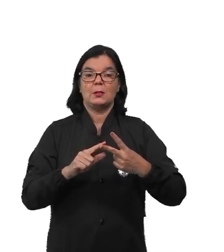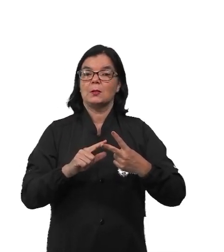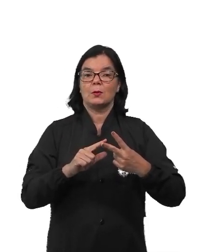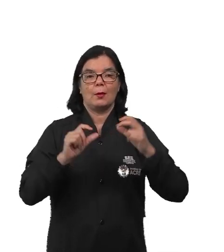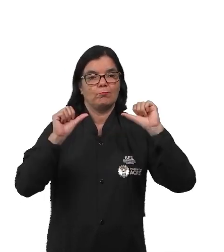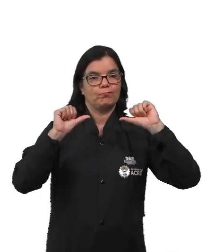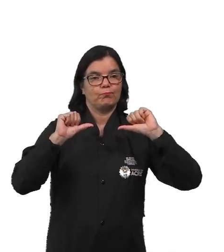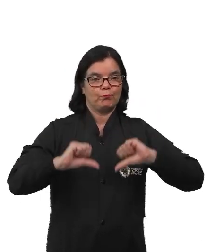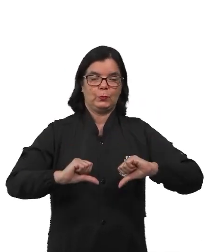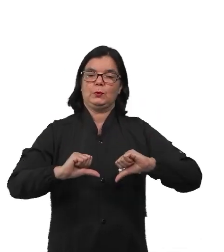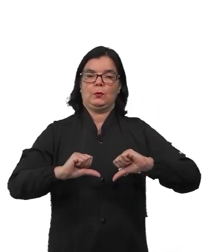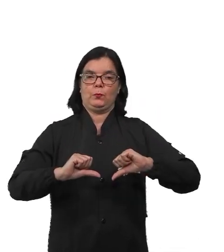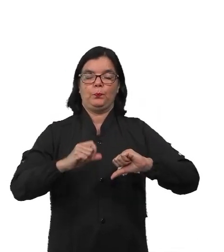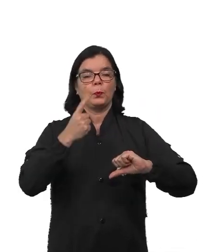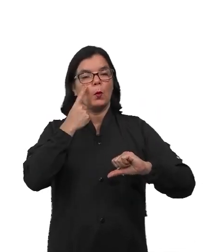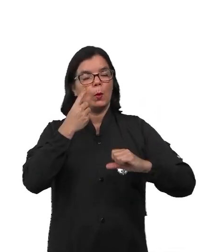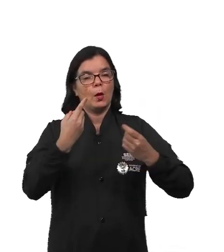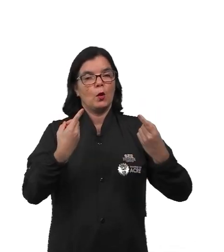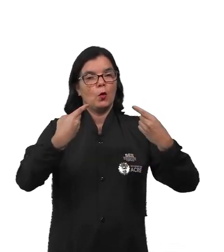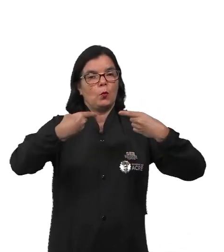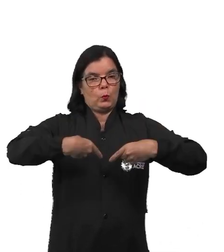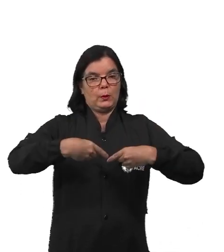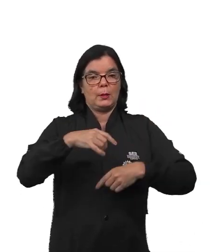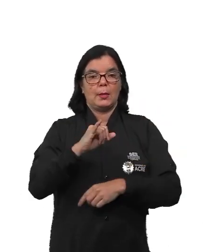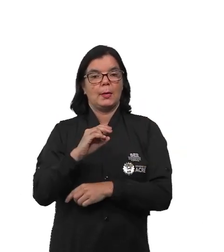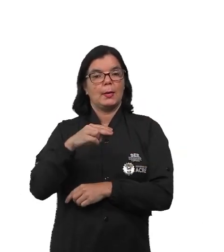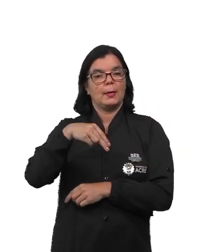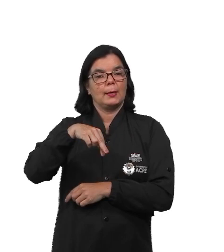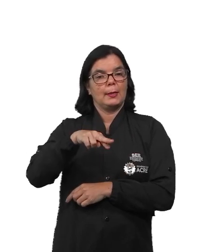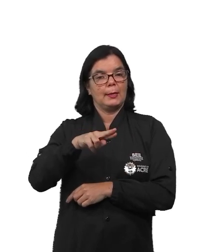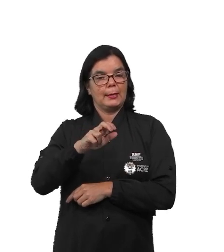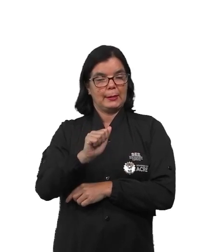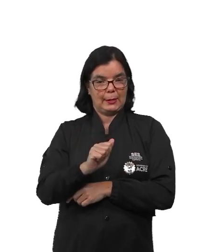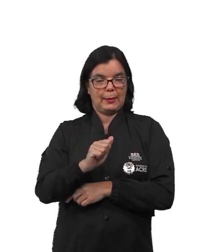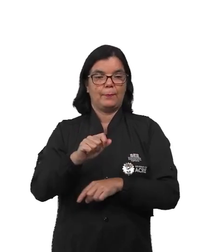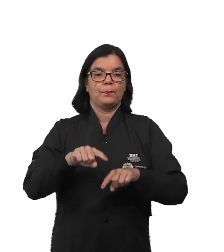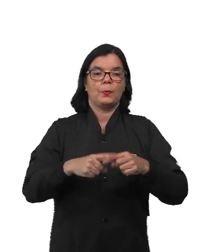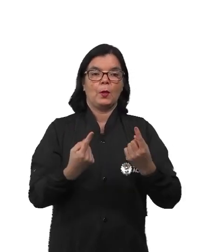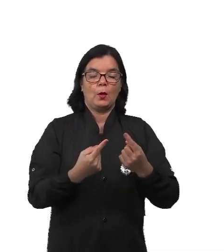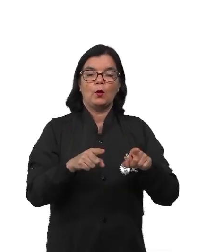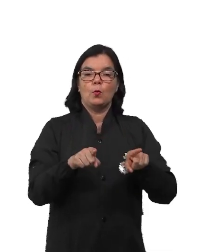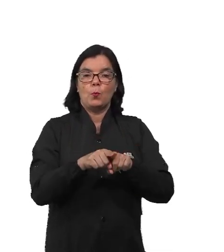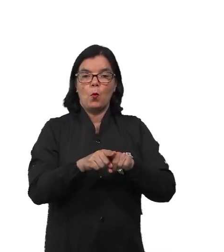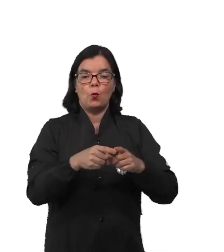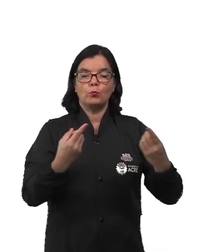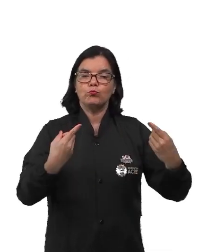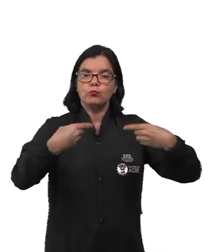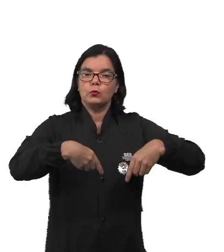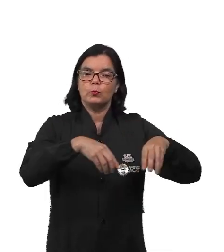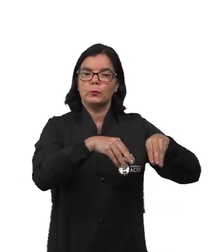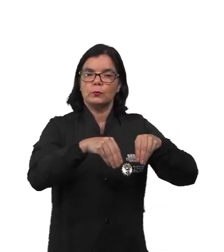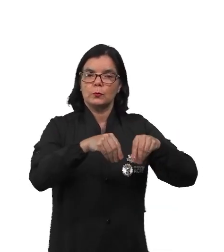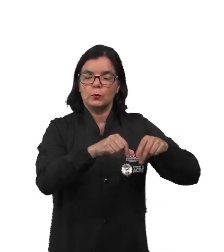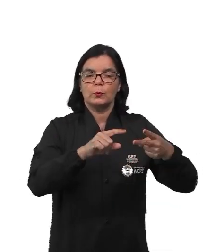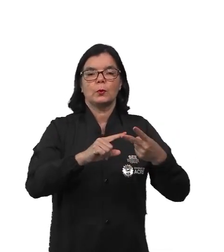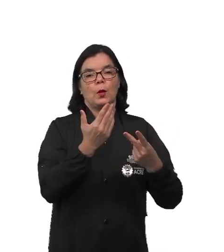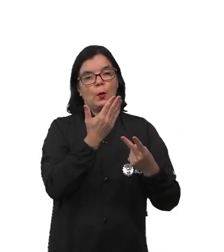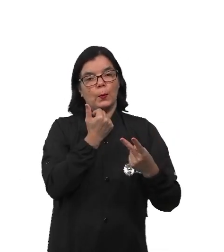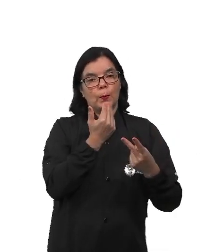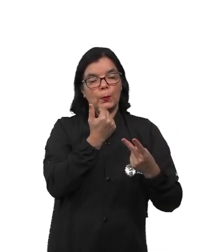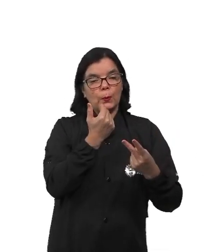desarmônicas. Vamos lá na competição intraespecífica. É motivada por disputa por território, alimento